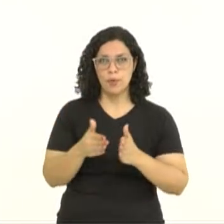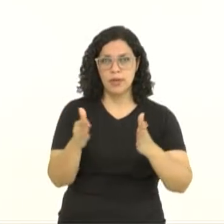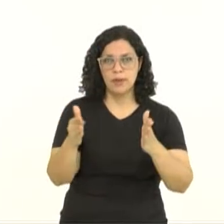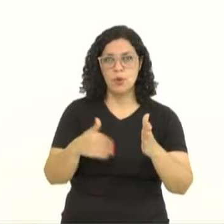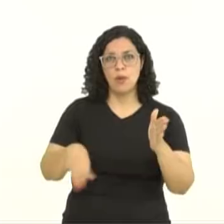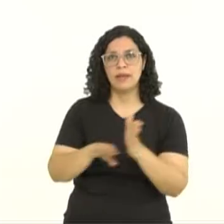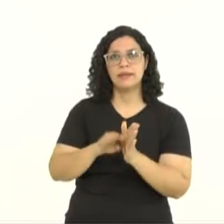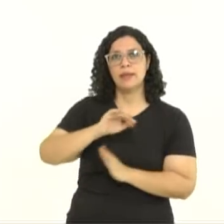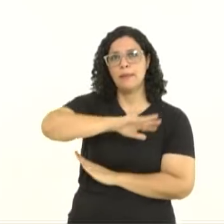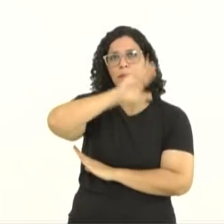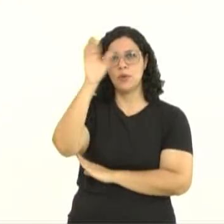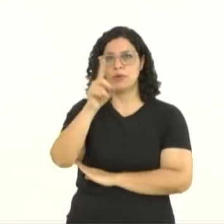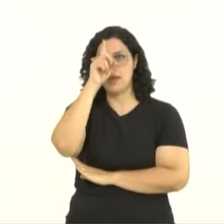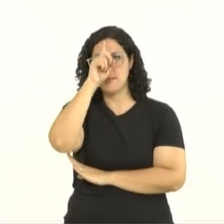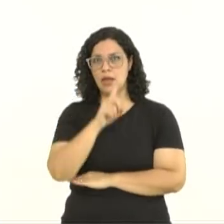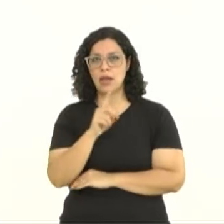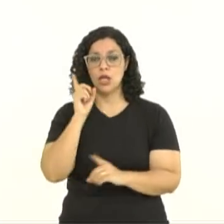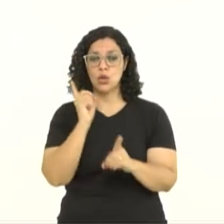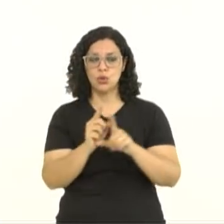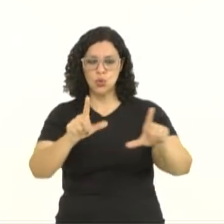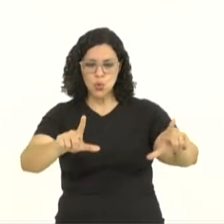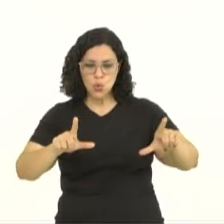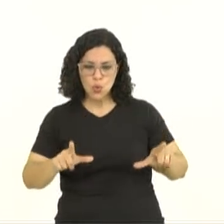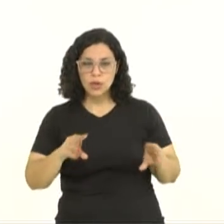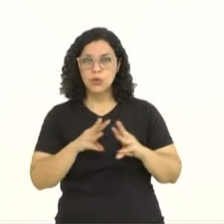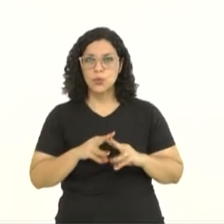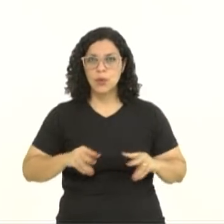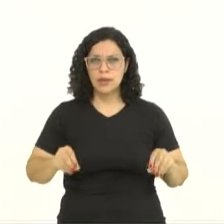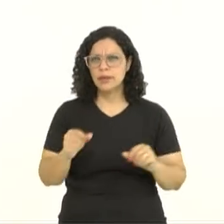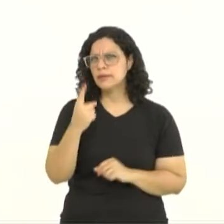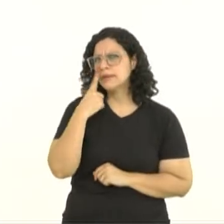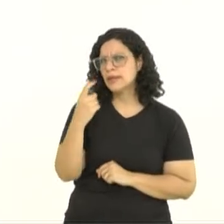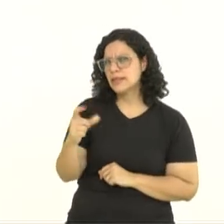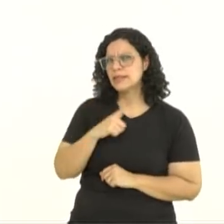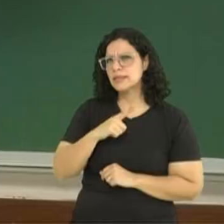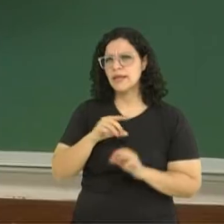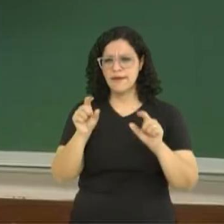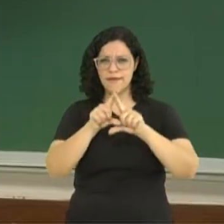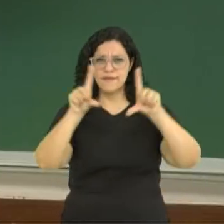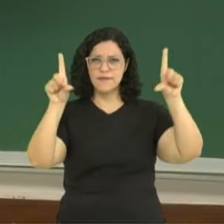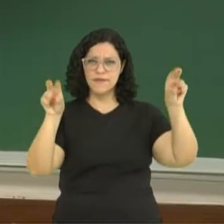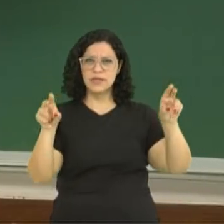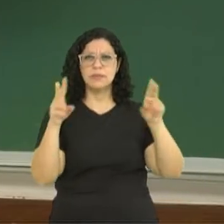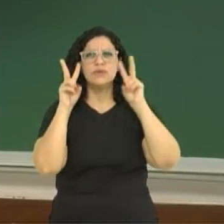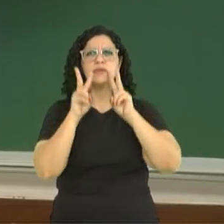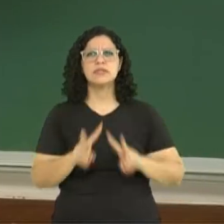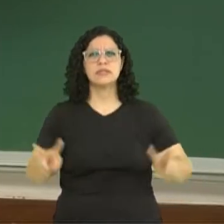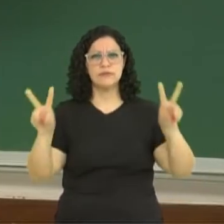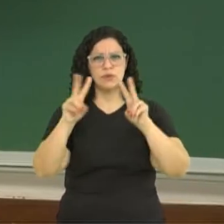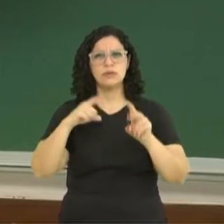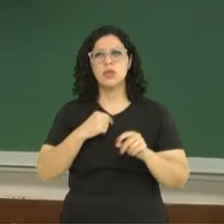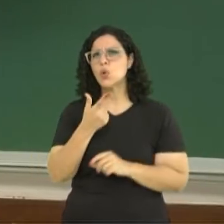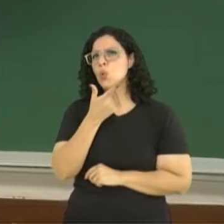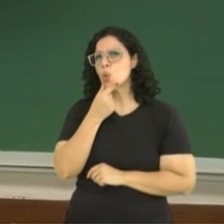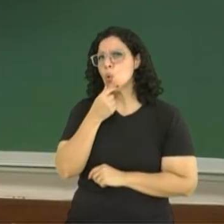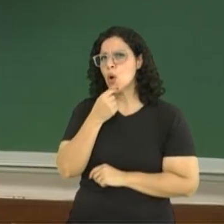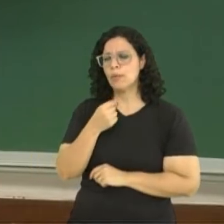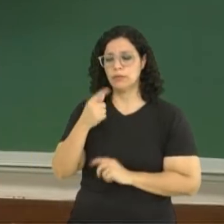até a montanha amarela e achou um quadro na areia. Olha que interessante. Quando você fala essa frase, você começa a visualizar. Um homem.